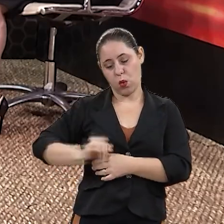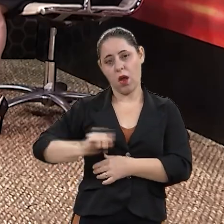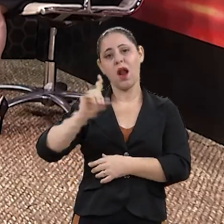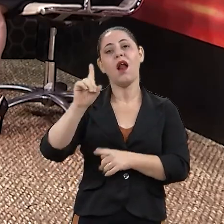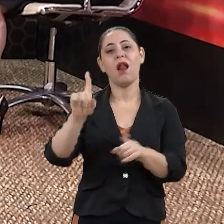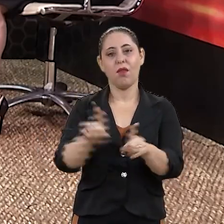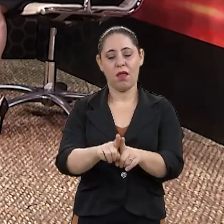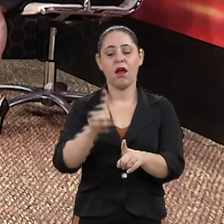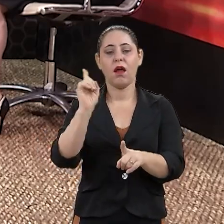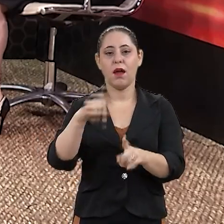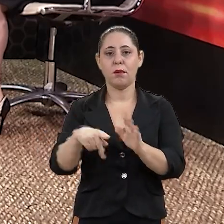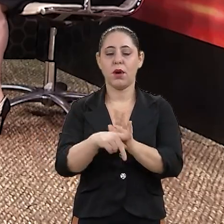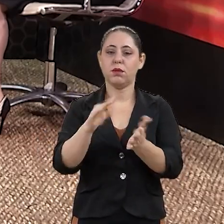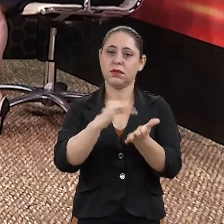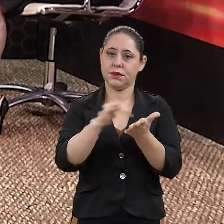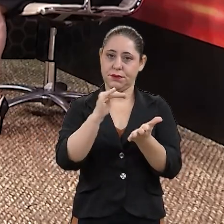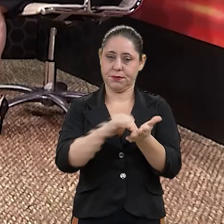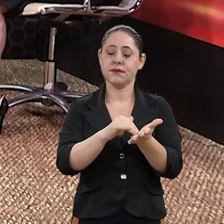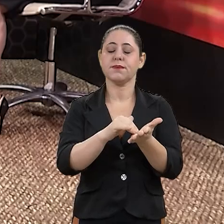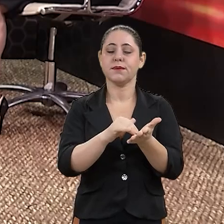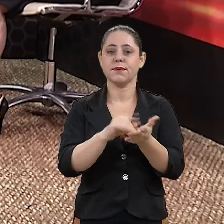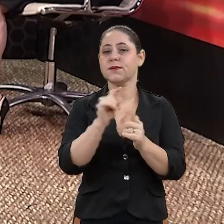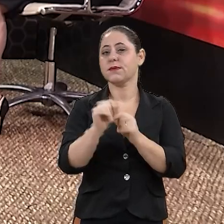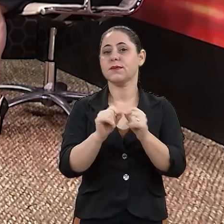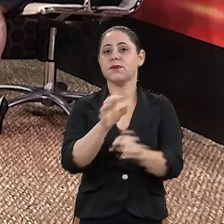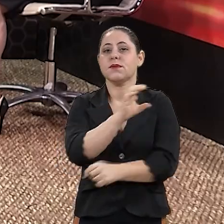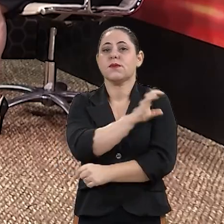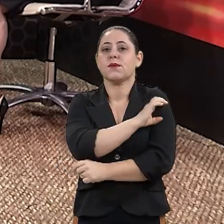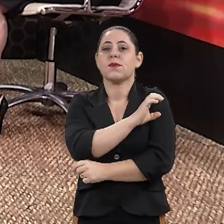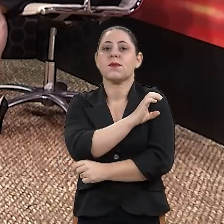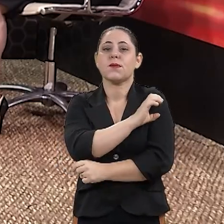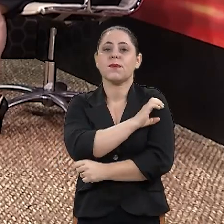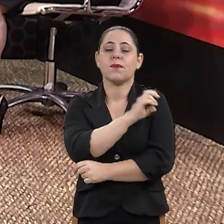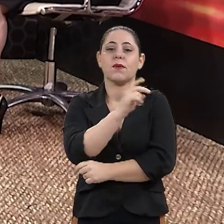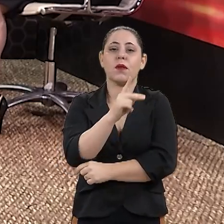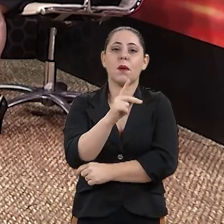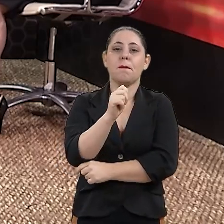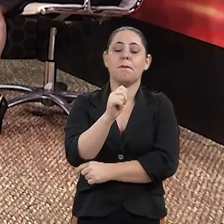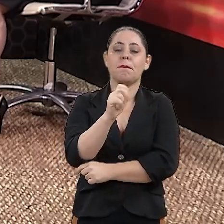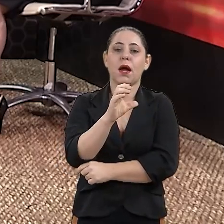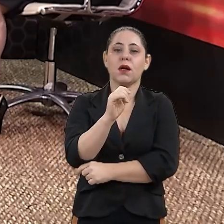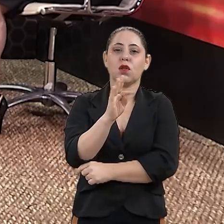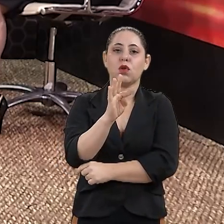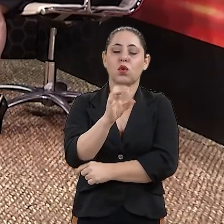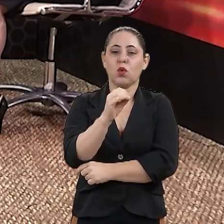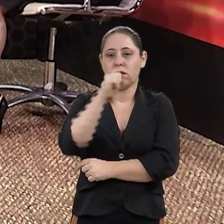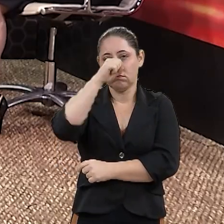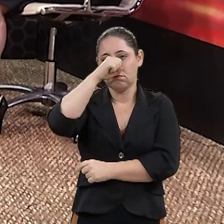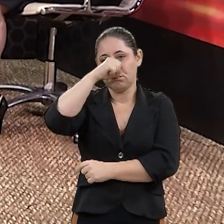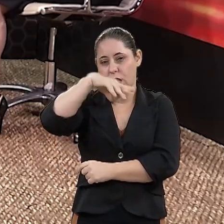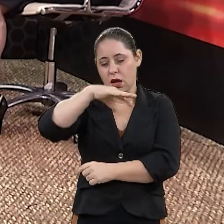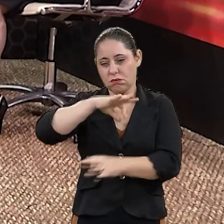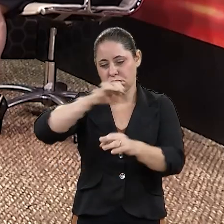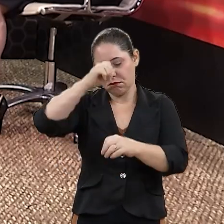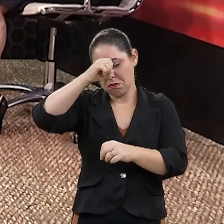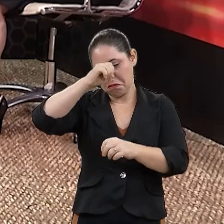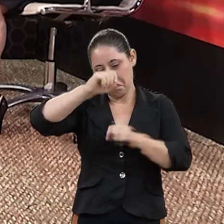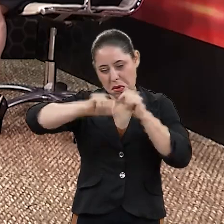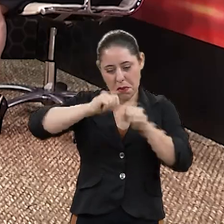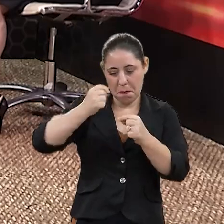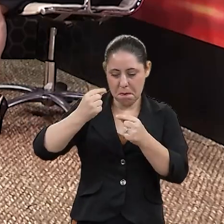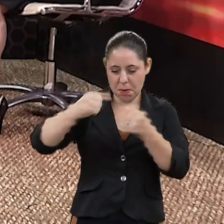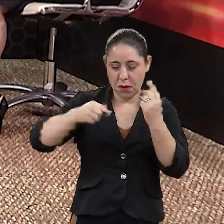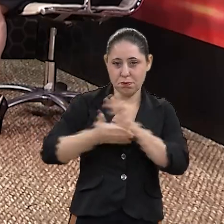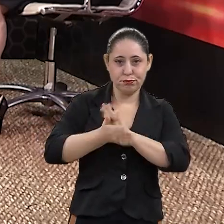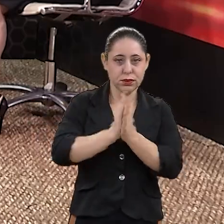Luciana Azambuja era subsecretária, para coordenar, nós coordenamos o Pacto Estadual de Enfrentamento à Violência. A gente